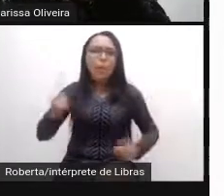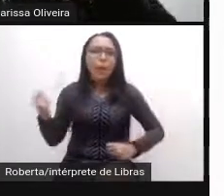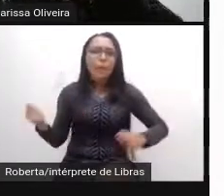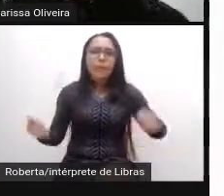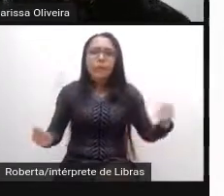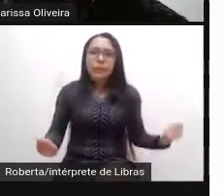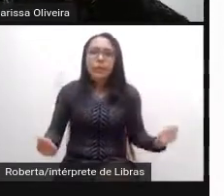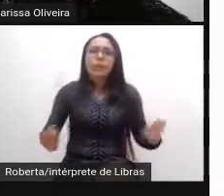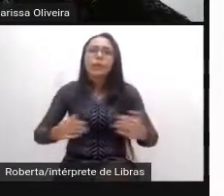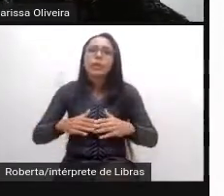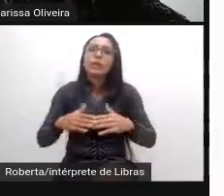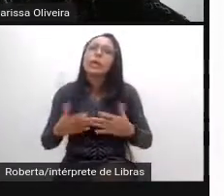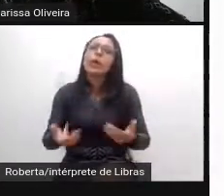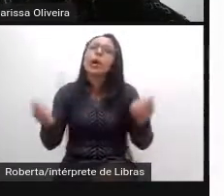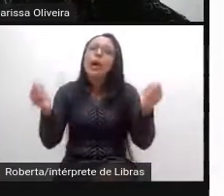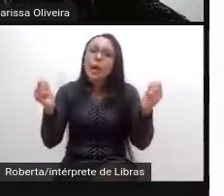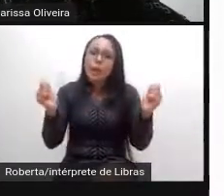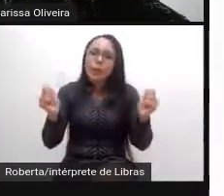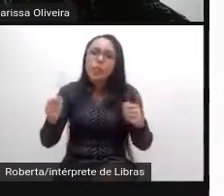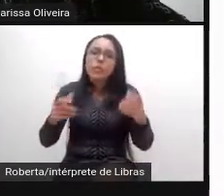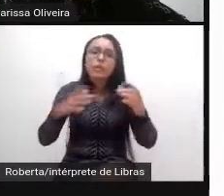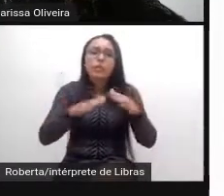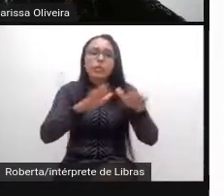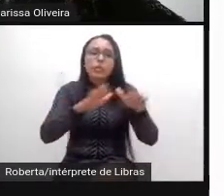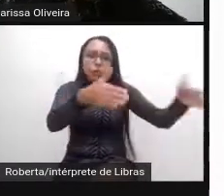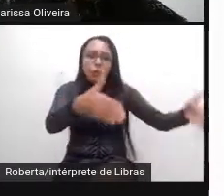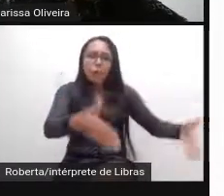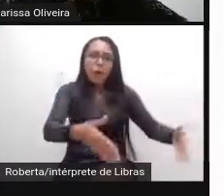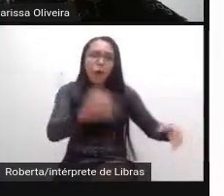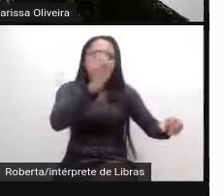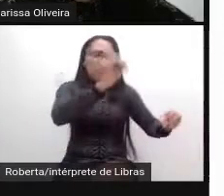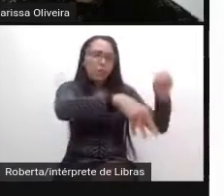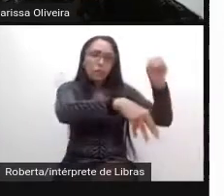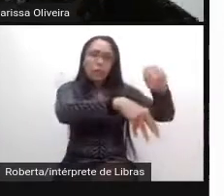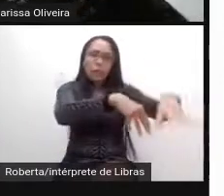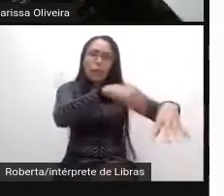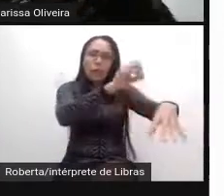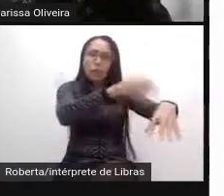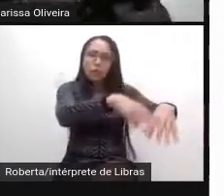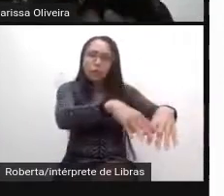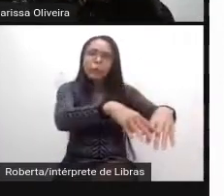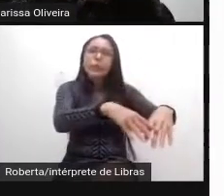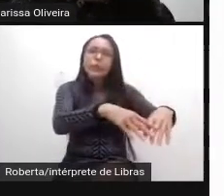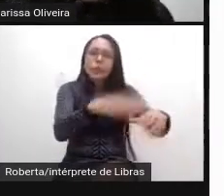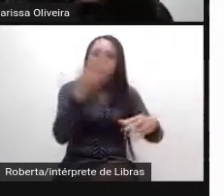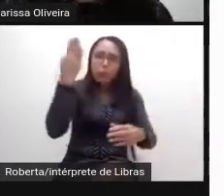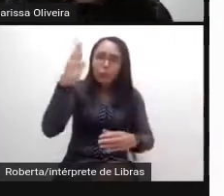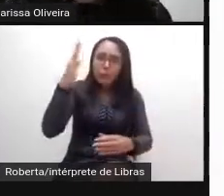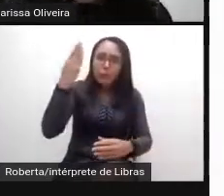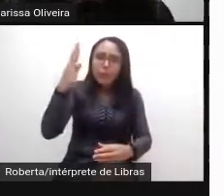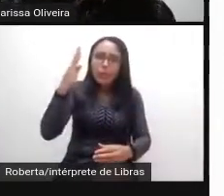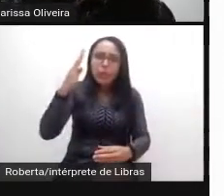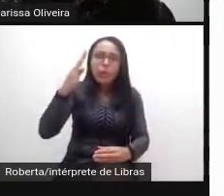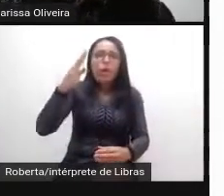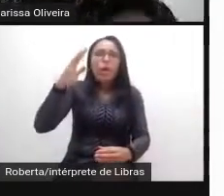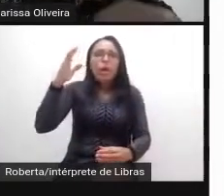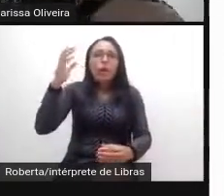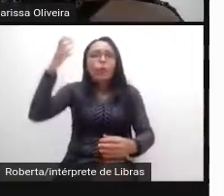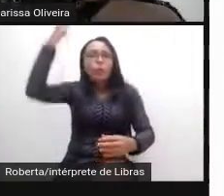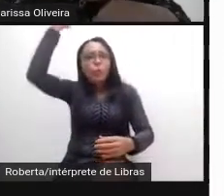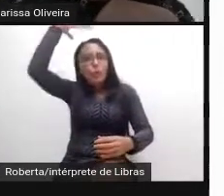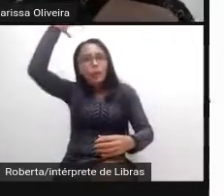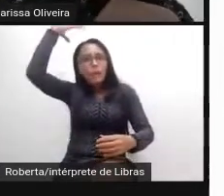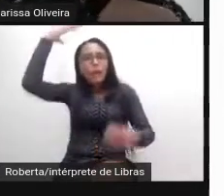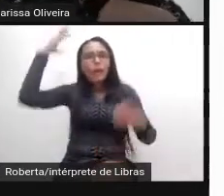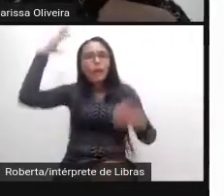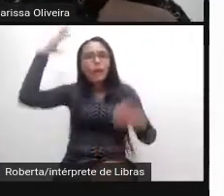reservado. Eu posso deixar num baldezinho qualquer, reservado no banheiro. Vou tomar o meu banho